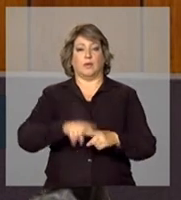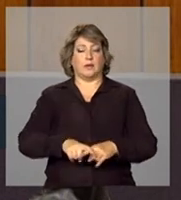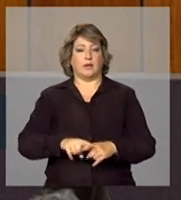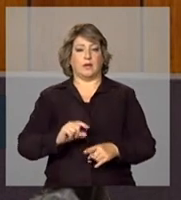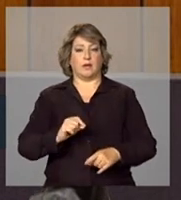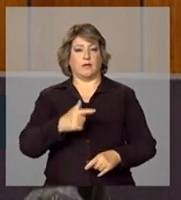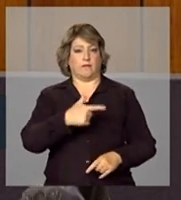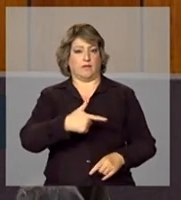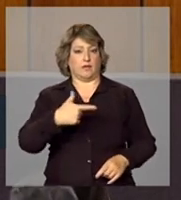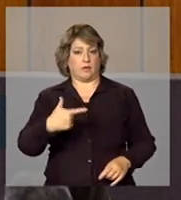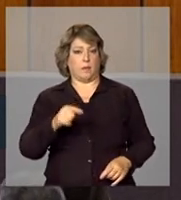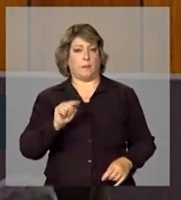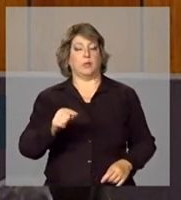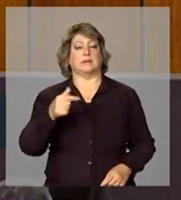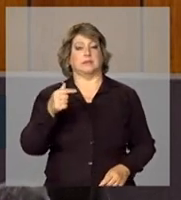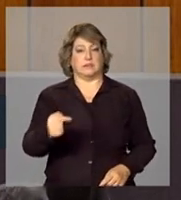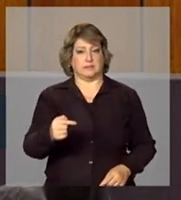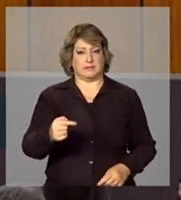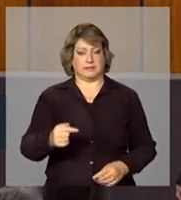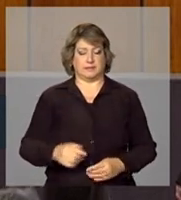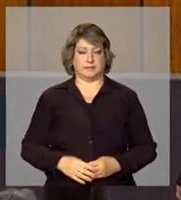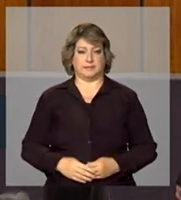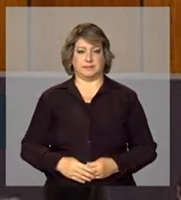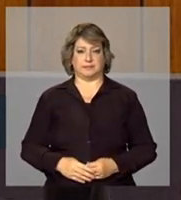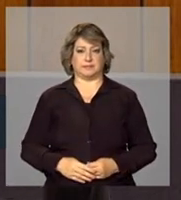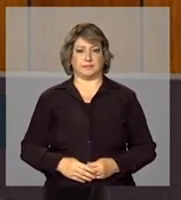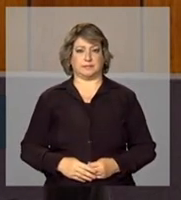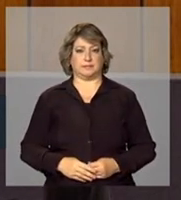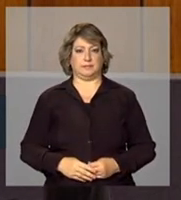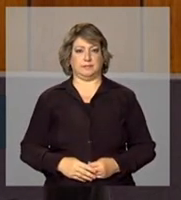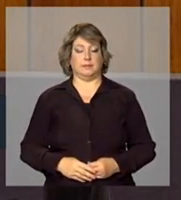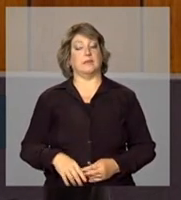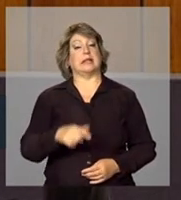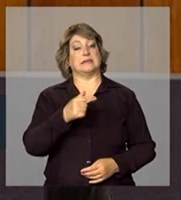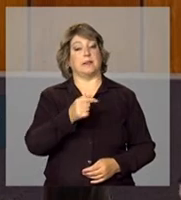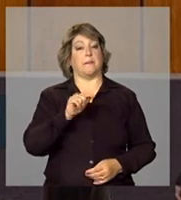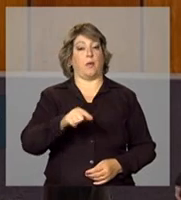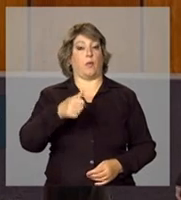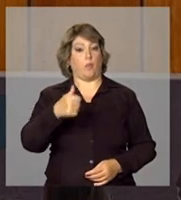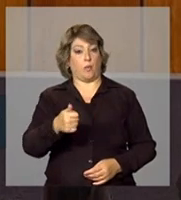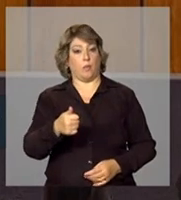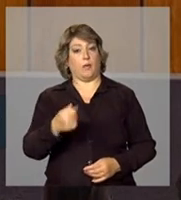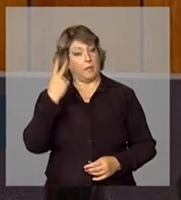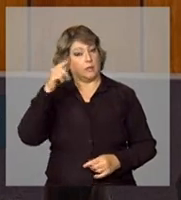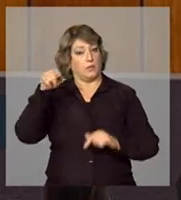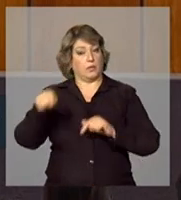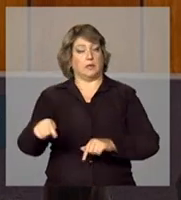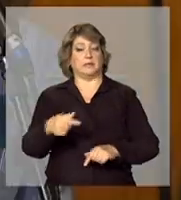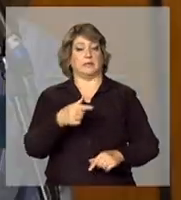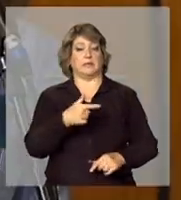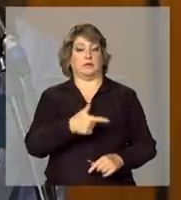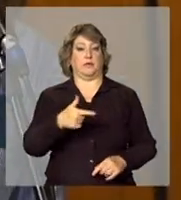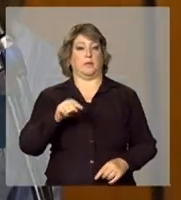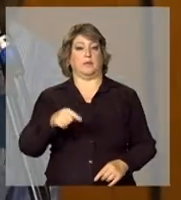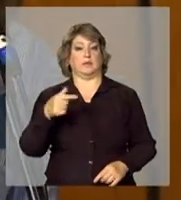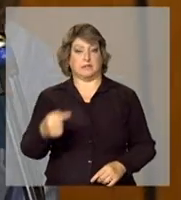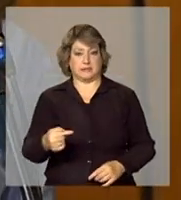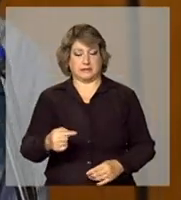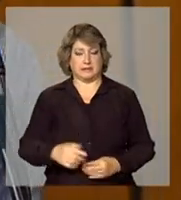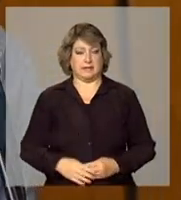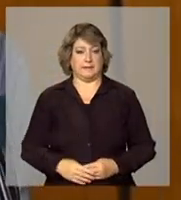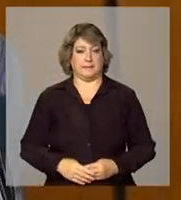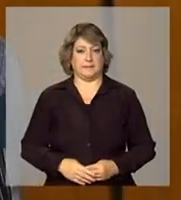e dois. Sete o 7.1 de 22.7 São entre